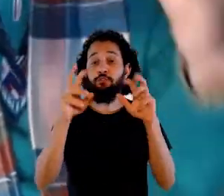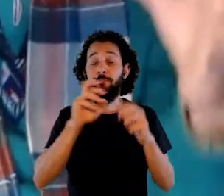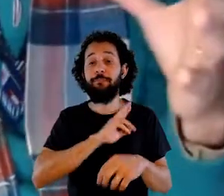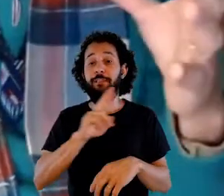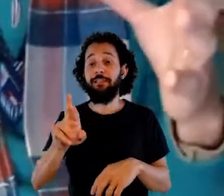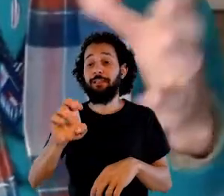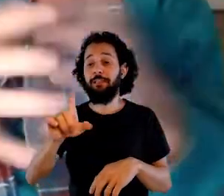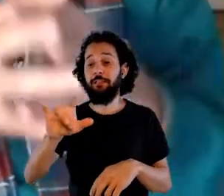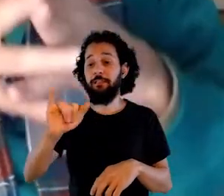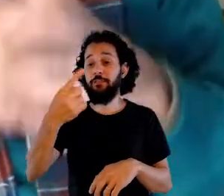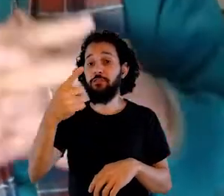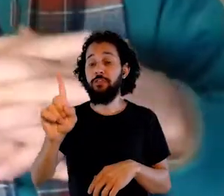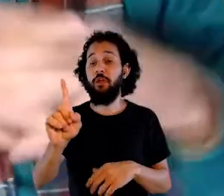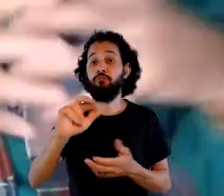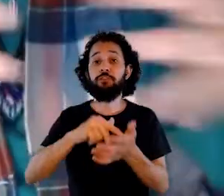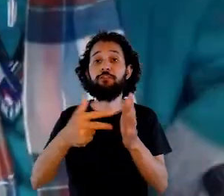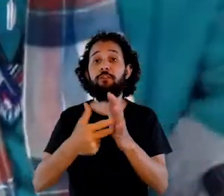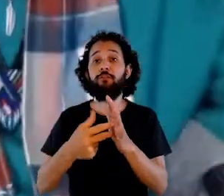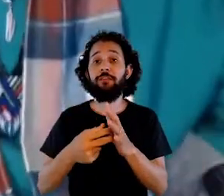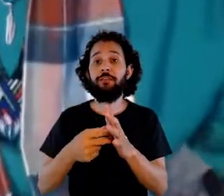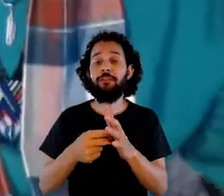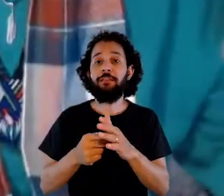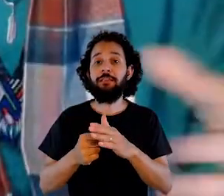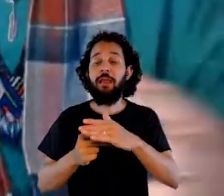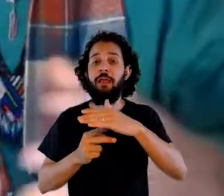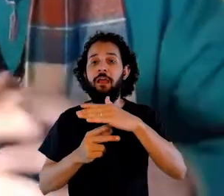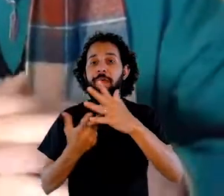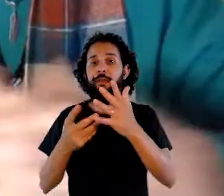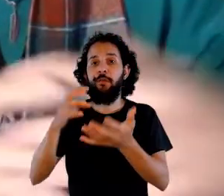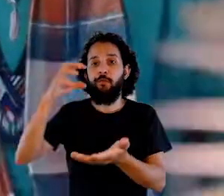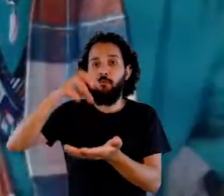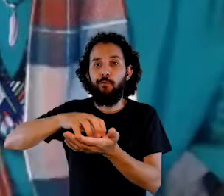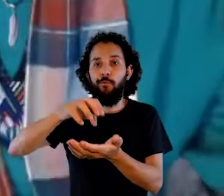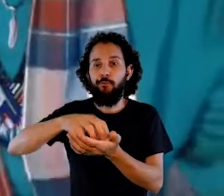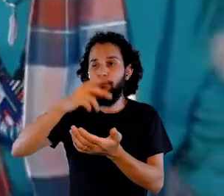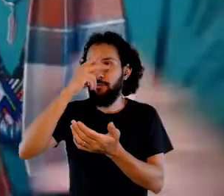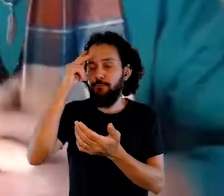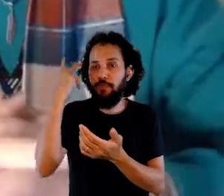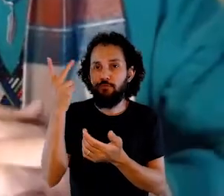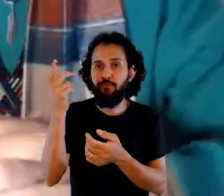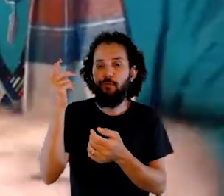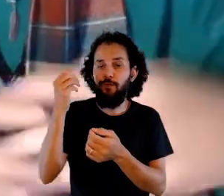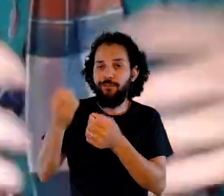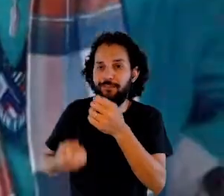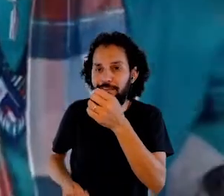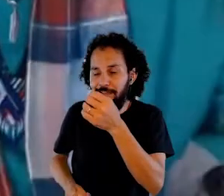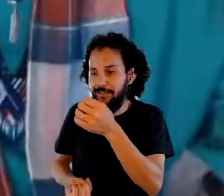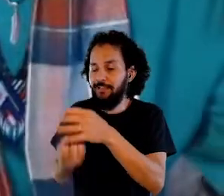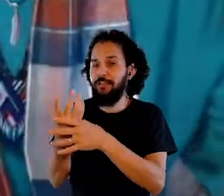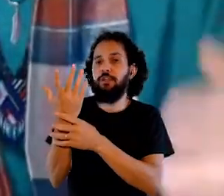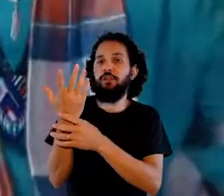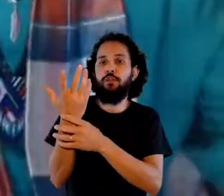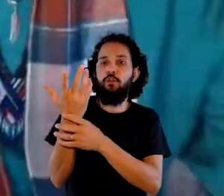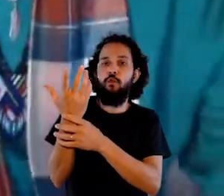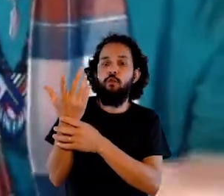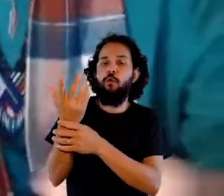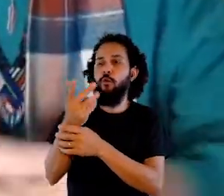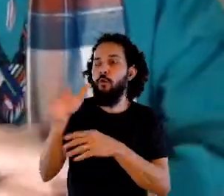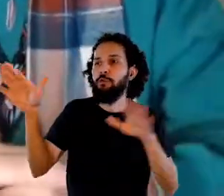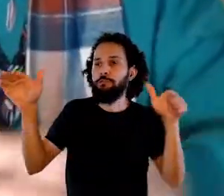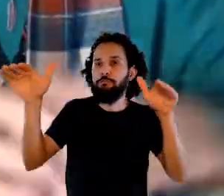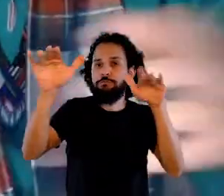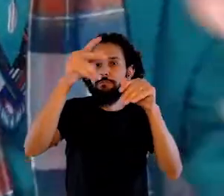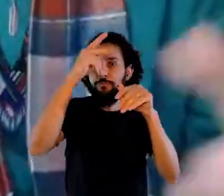daqueles avatares que, né, fizeram todo o seu caminho e levaram milhares de pessoas. No cristianismo,